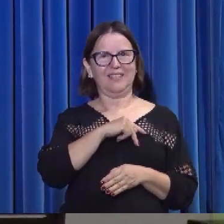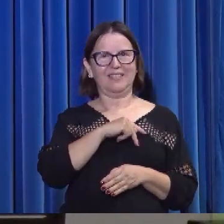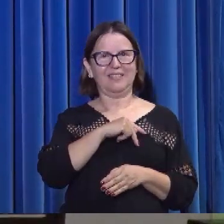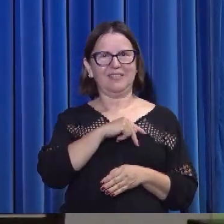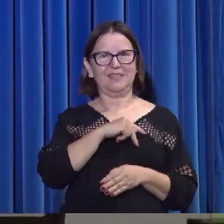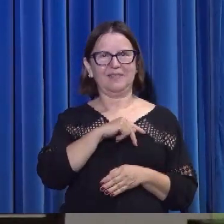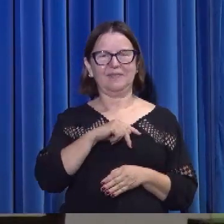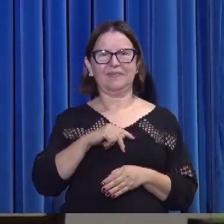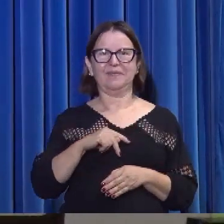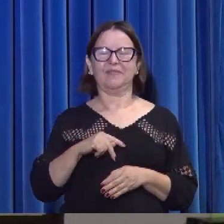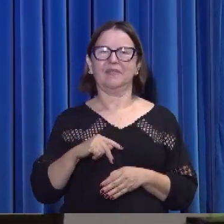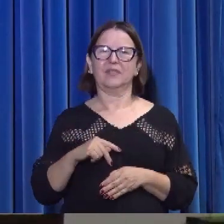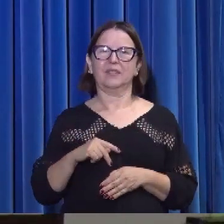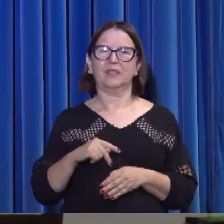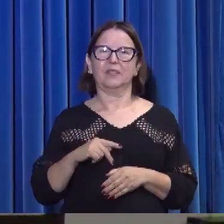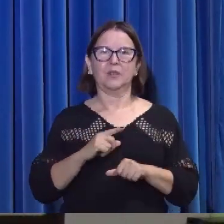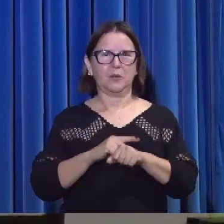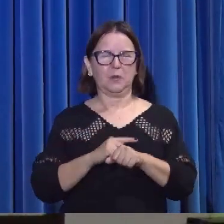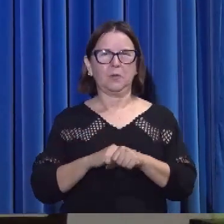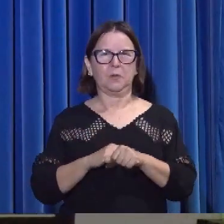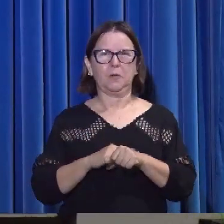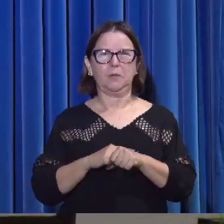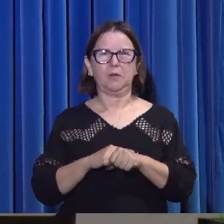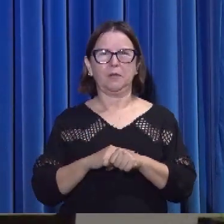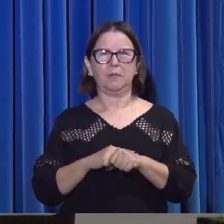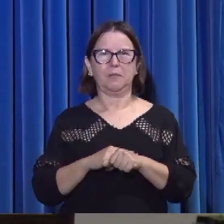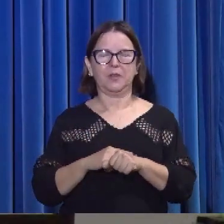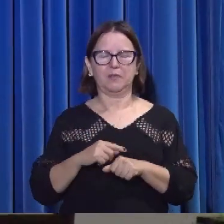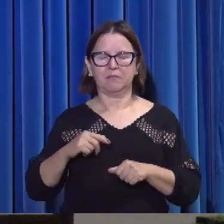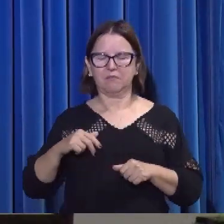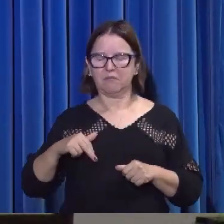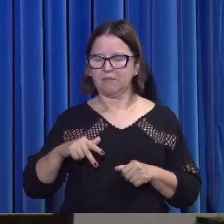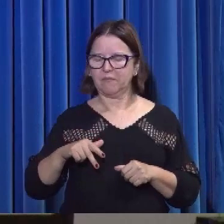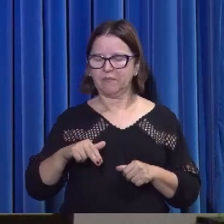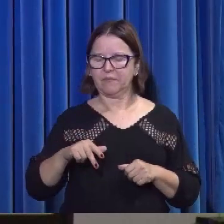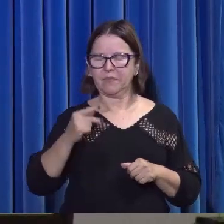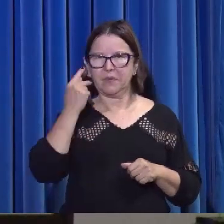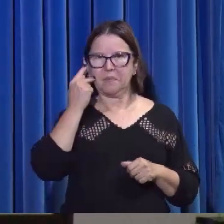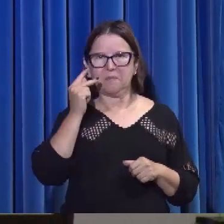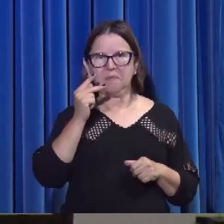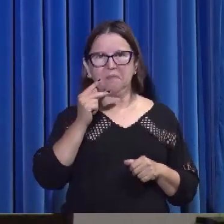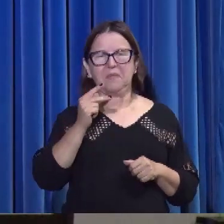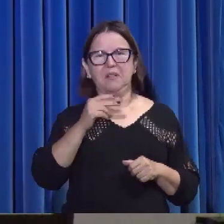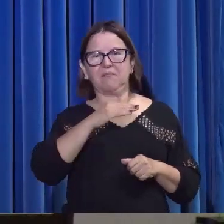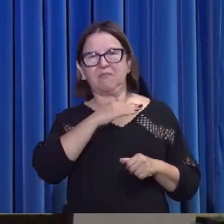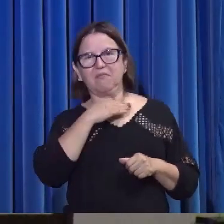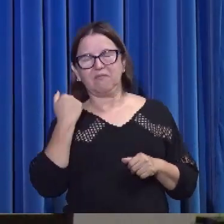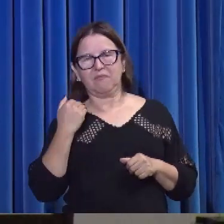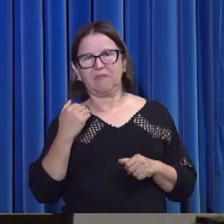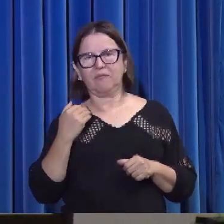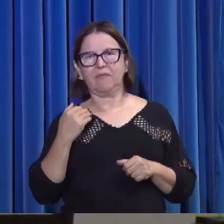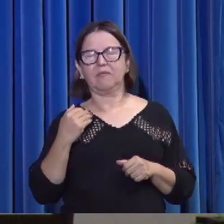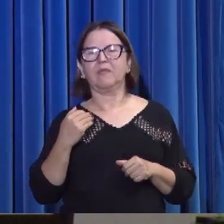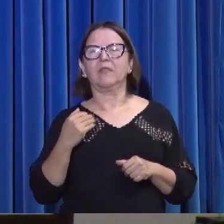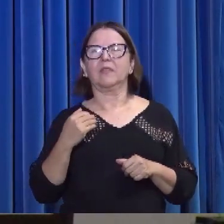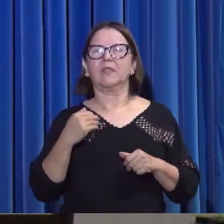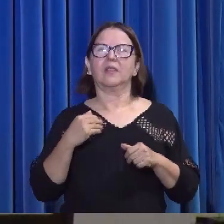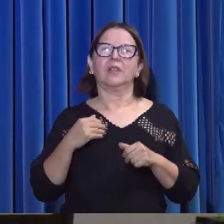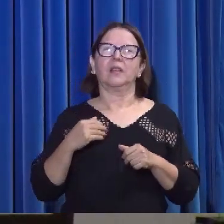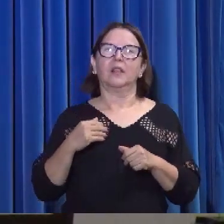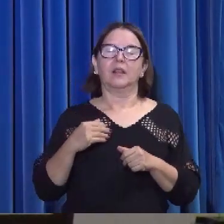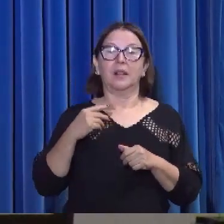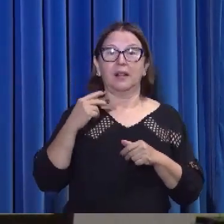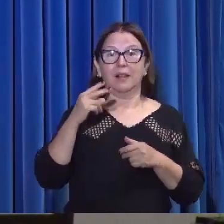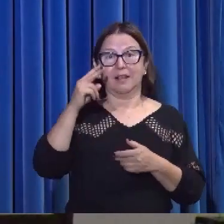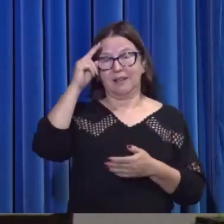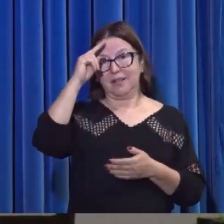caminhando para ser decapitado, e esse versículo vem: combati o bom combate, encerrei a carreira e guardei a